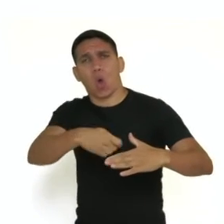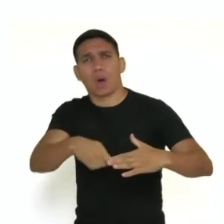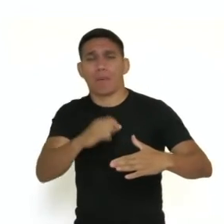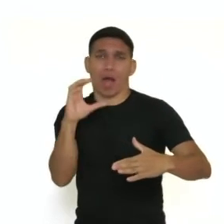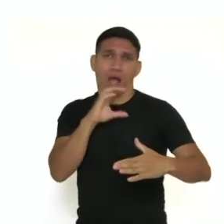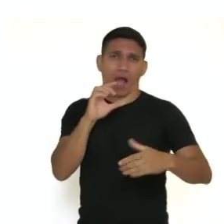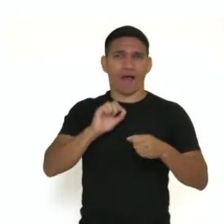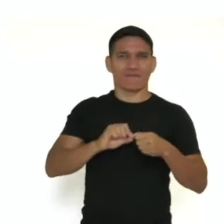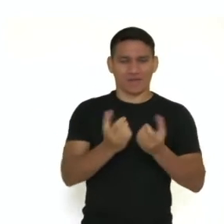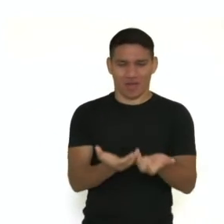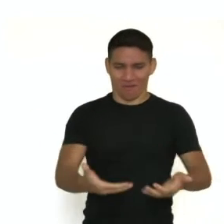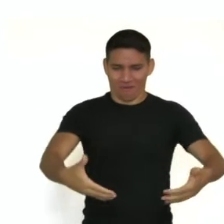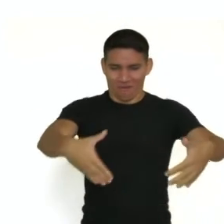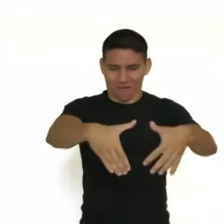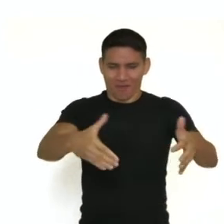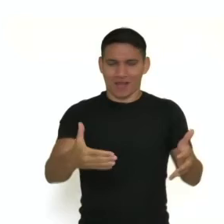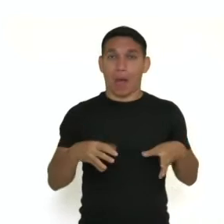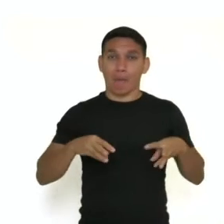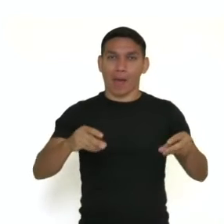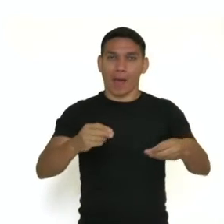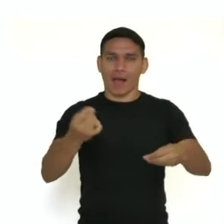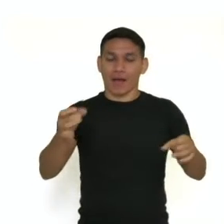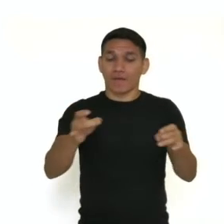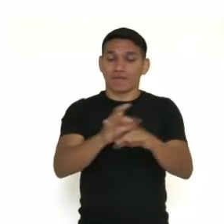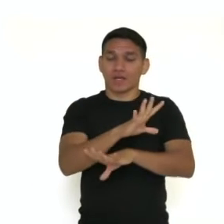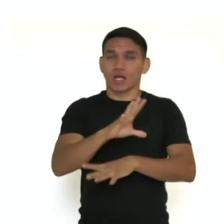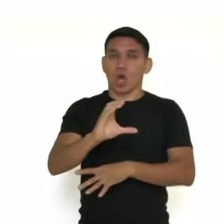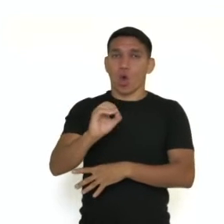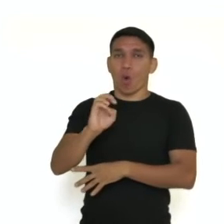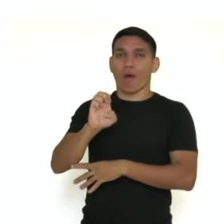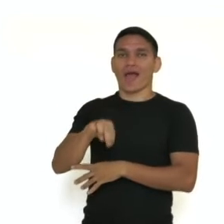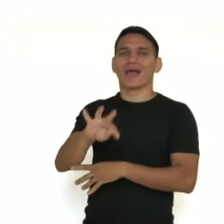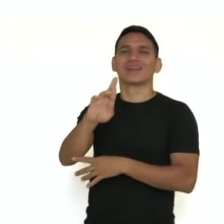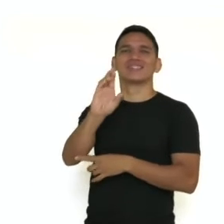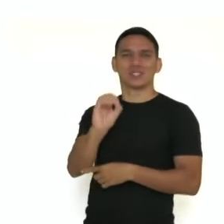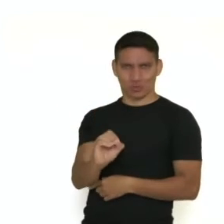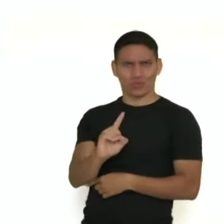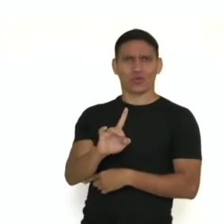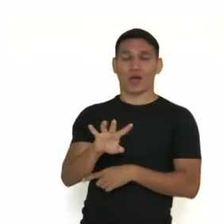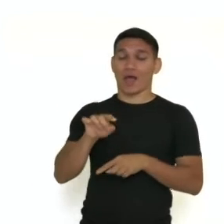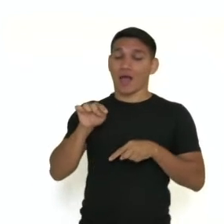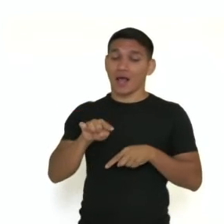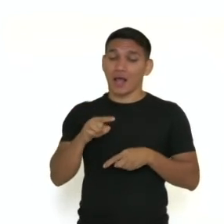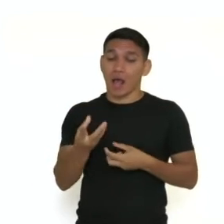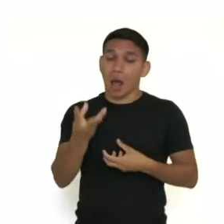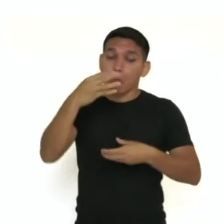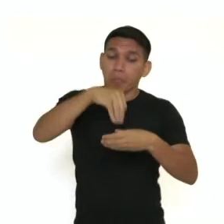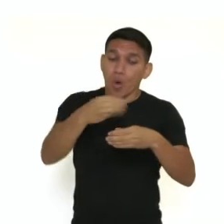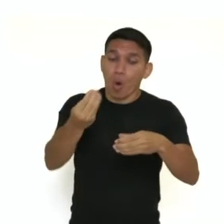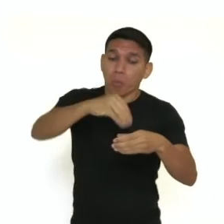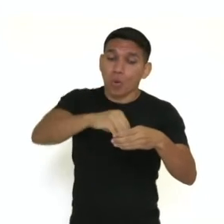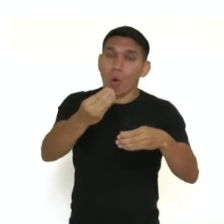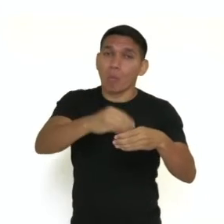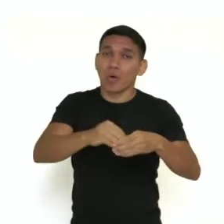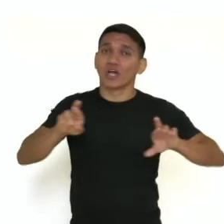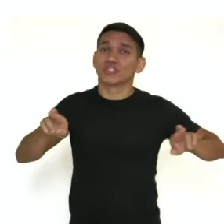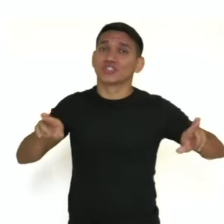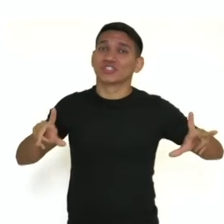de barro e finalizados com coentro, a composição das moquecas muda bastante. Bem interessante isso,